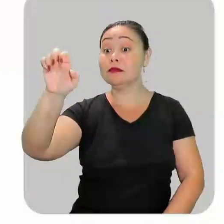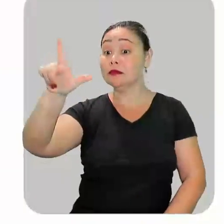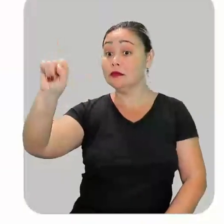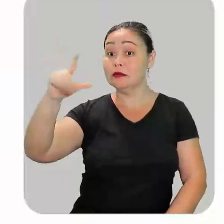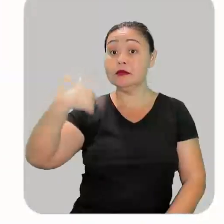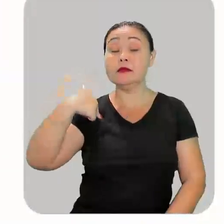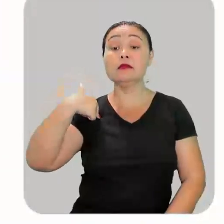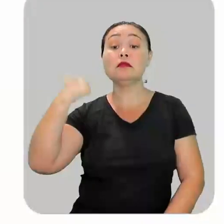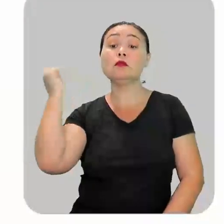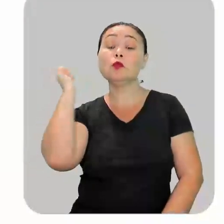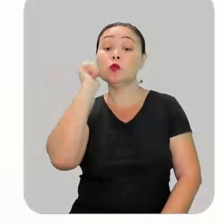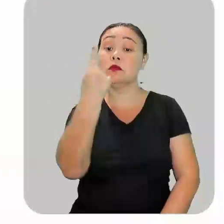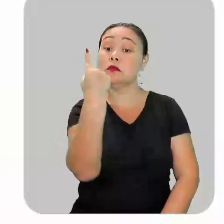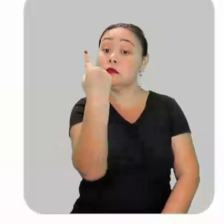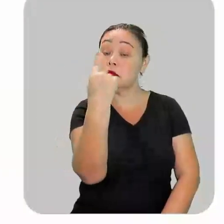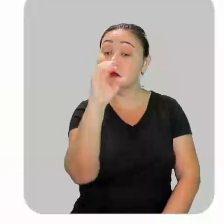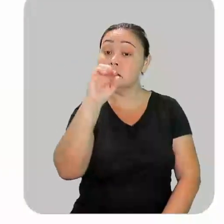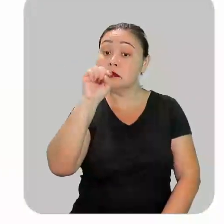Rebelo conquistou